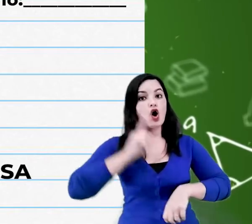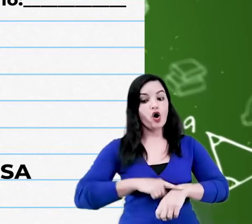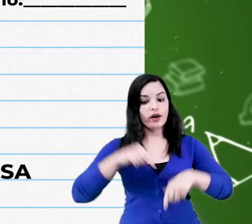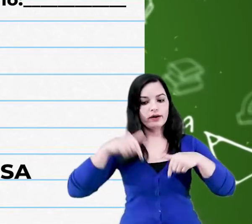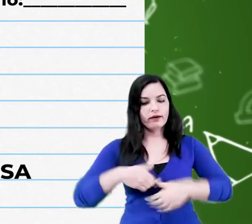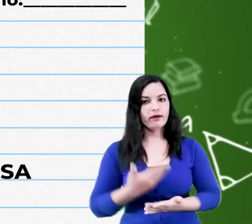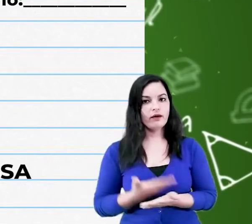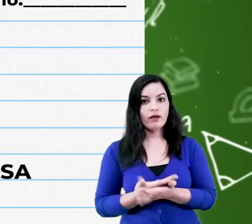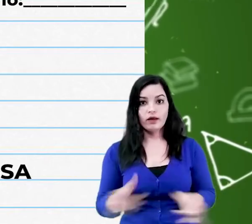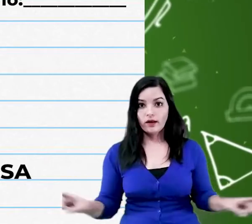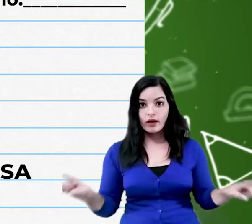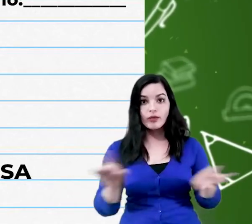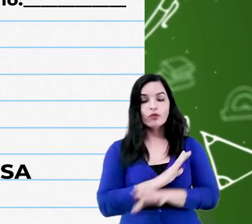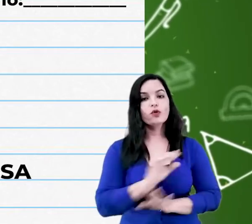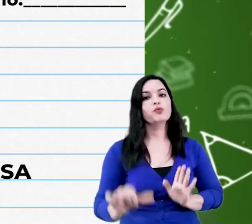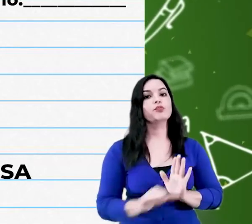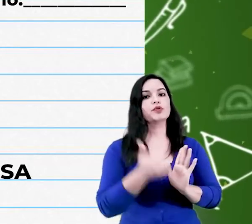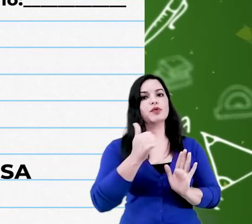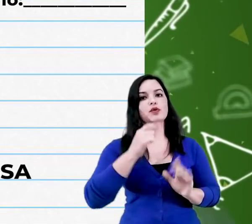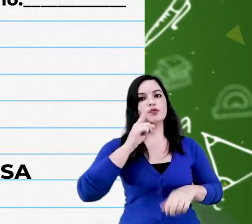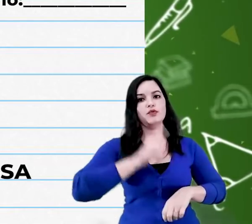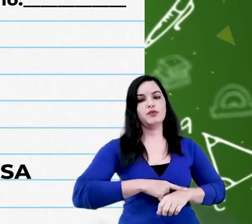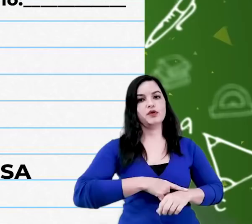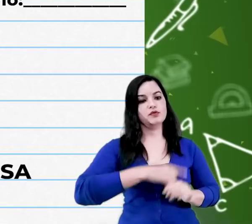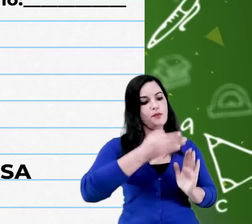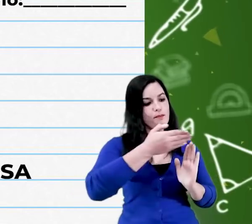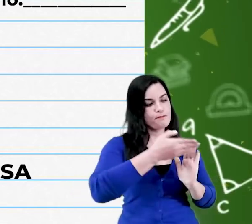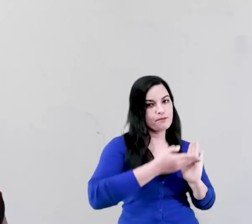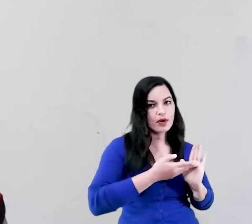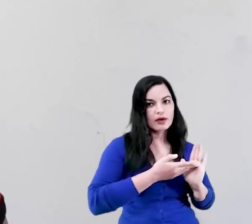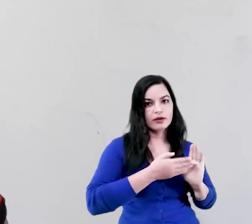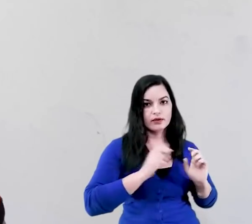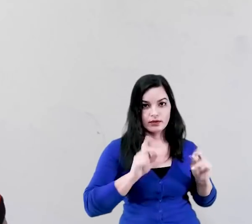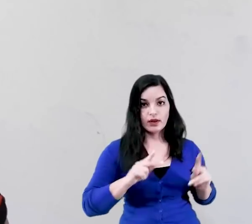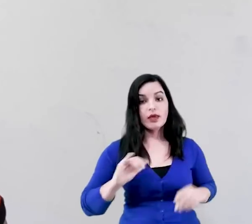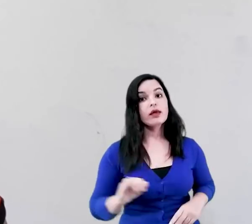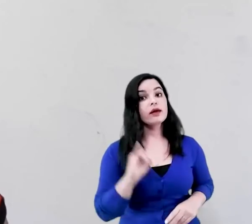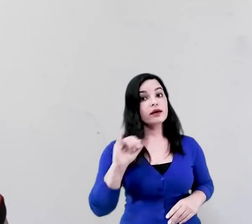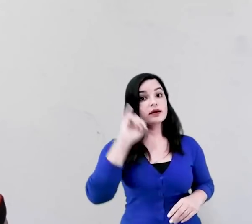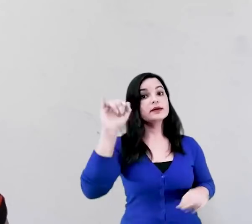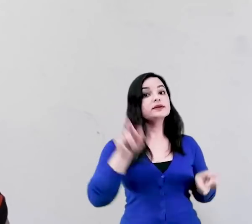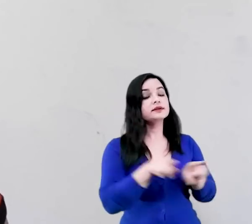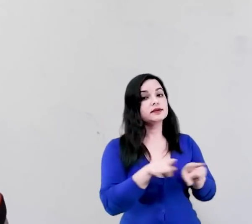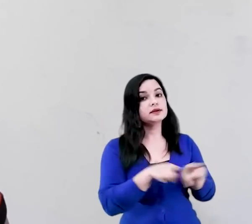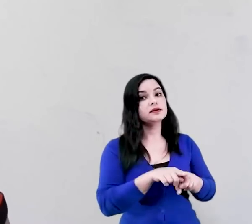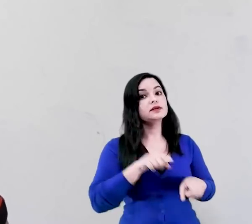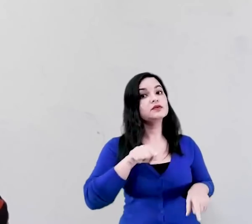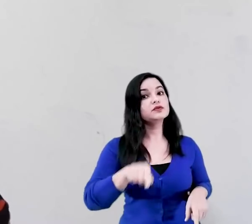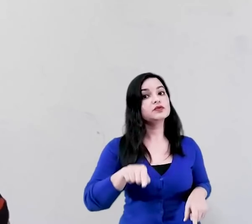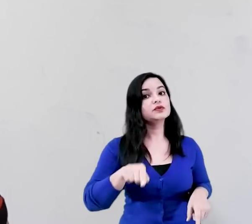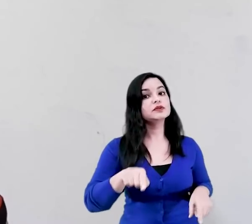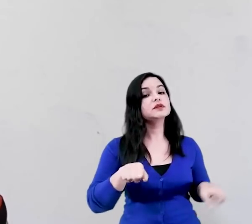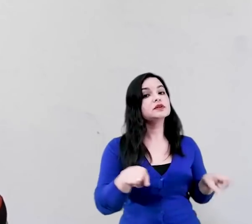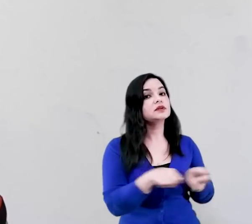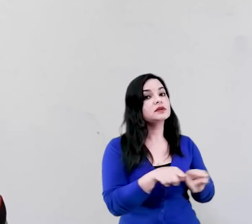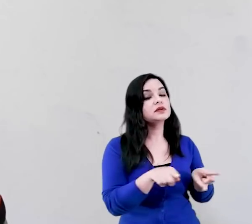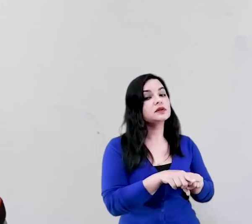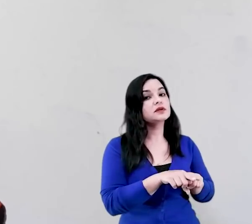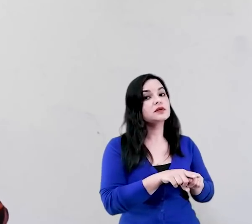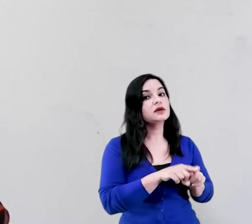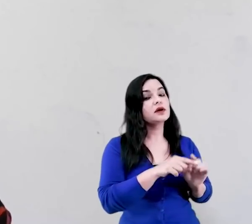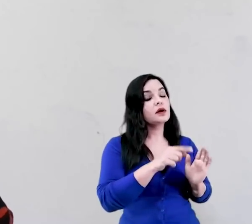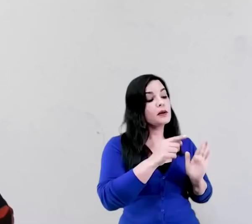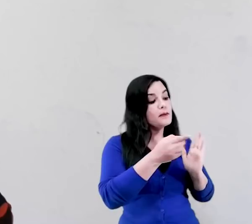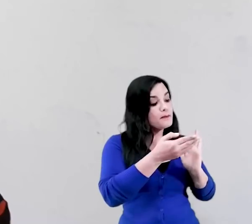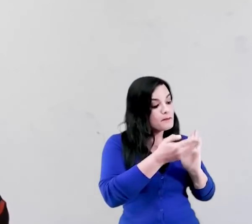aula. Primeira marcação. Seria muito importante você também conseguir marcar a posição da sua